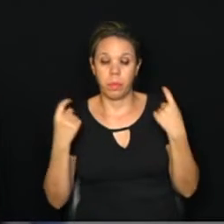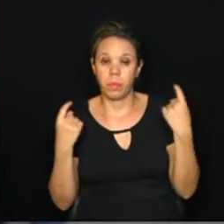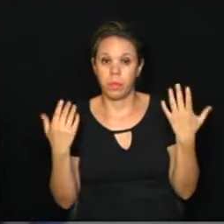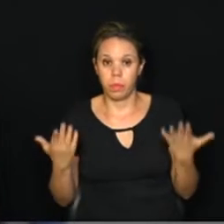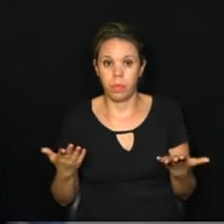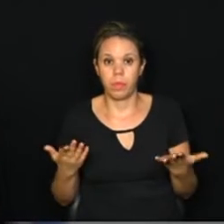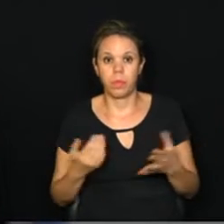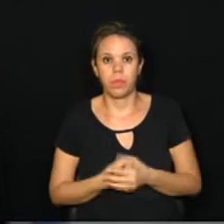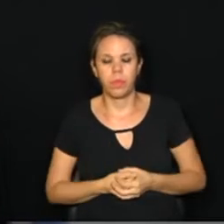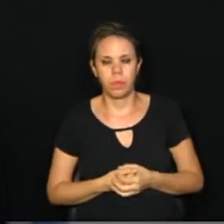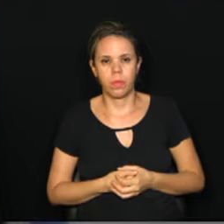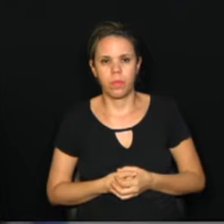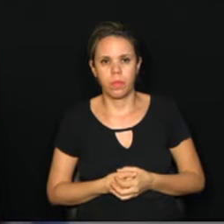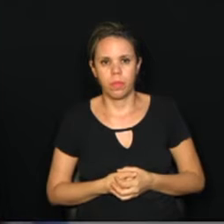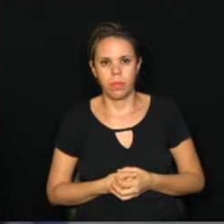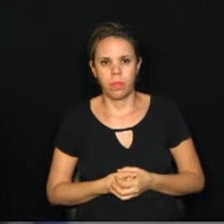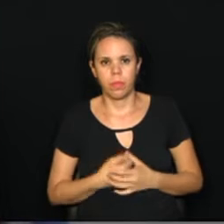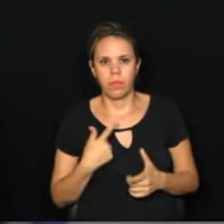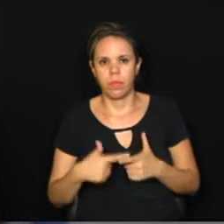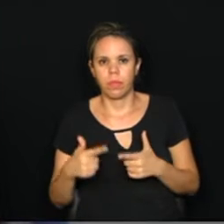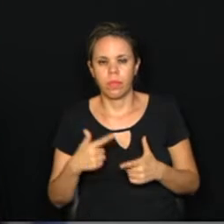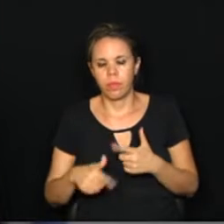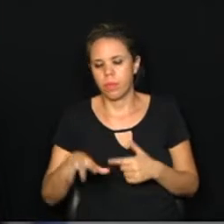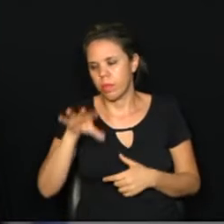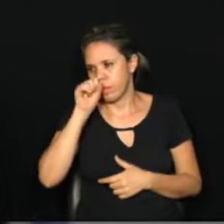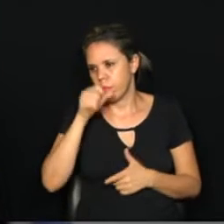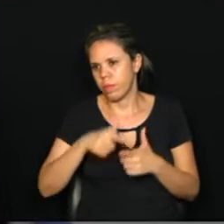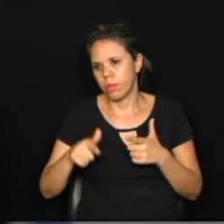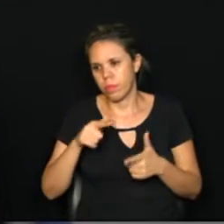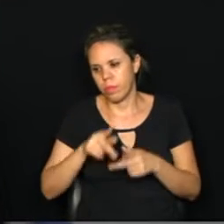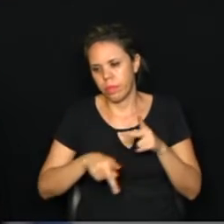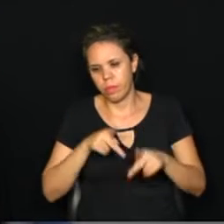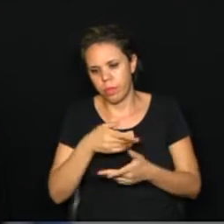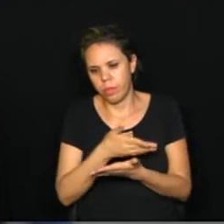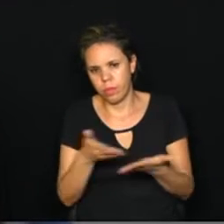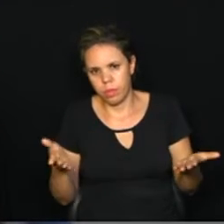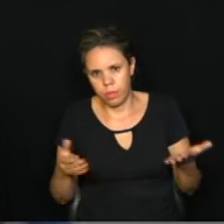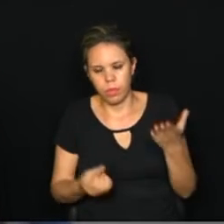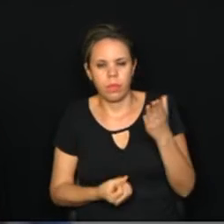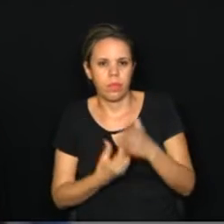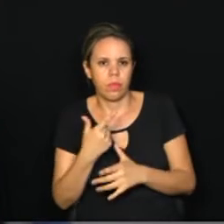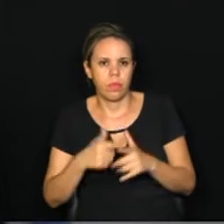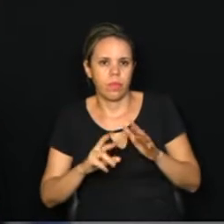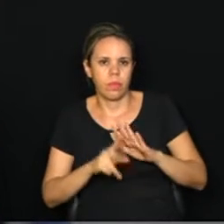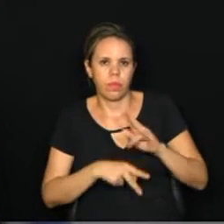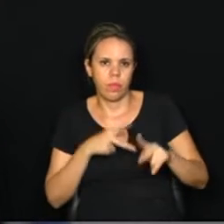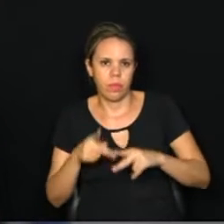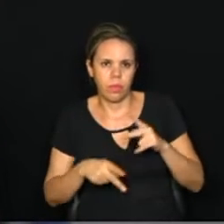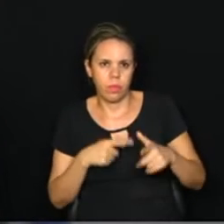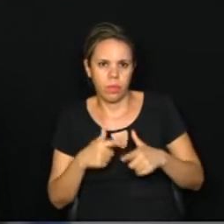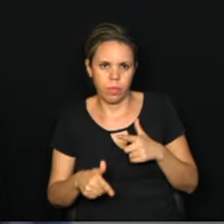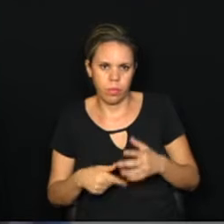de vista dos problemas respiratórios, que hoje pode levar várias pessoas